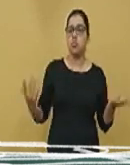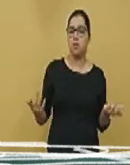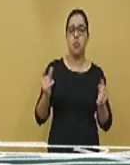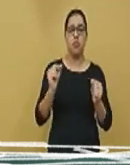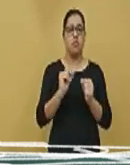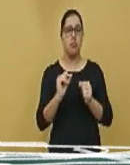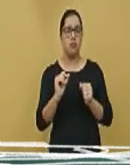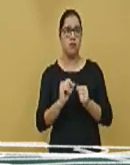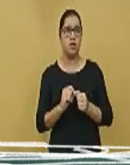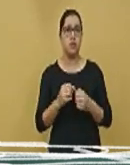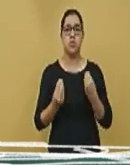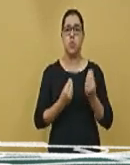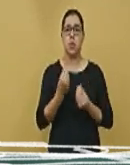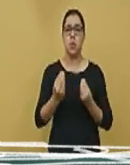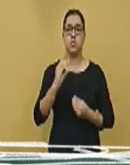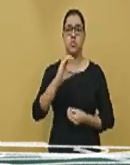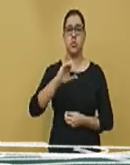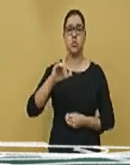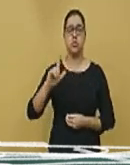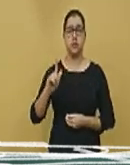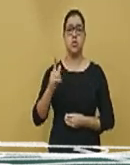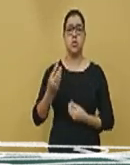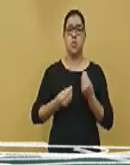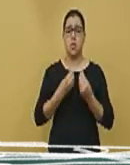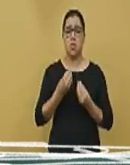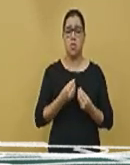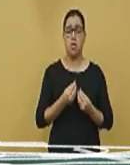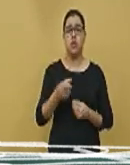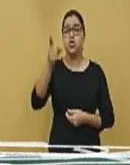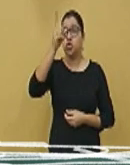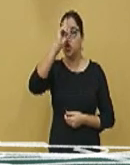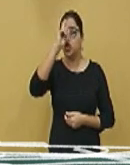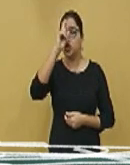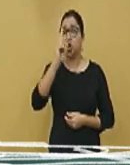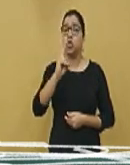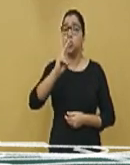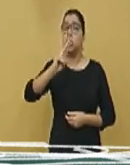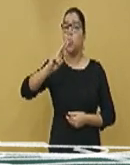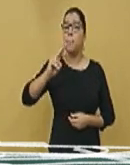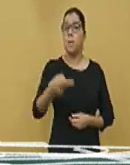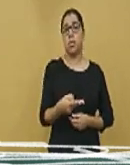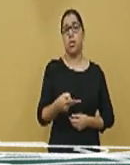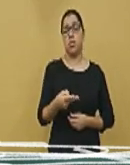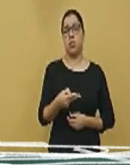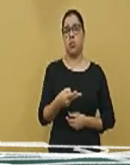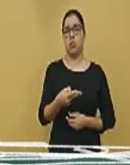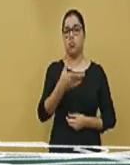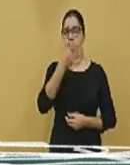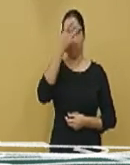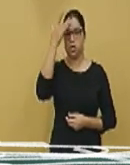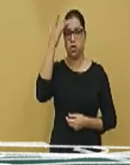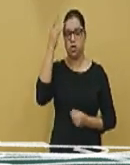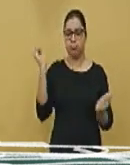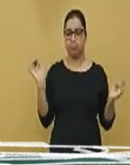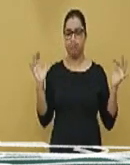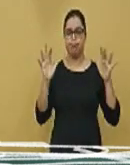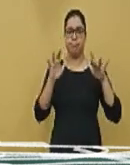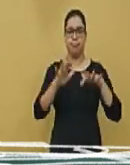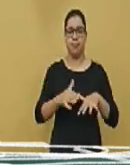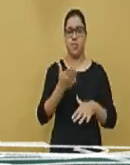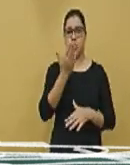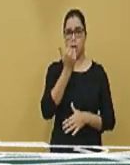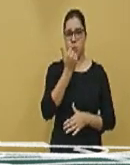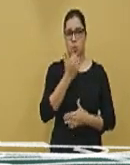a servir mais de 2.000 alimentações por dia no restaurante universitário quando abriu. E depois